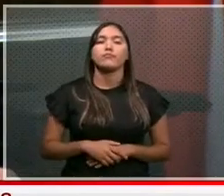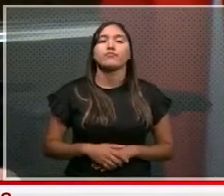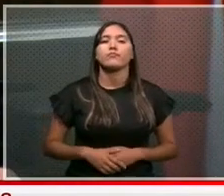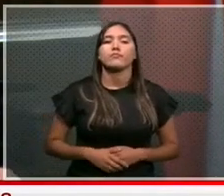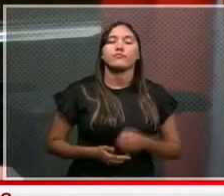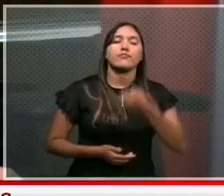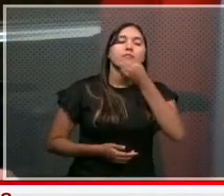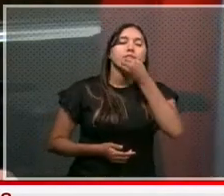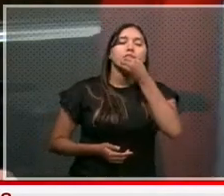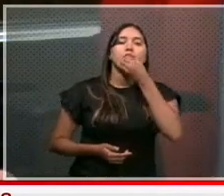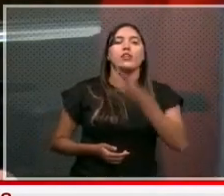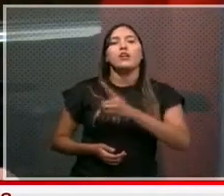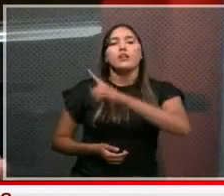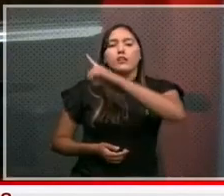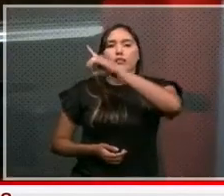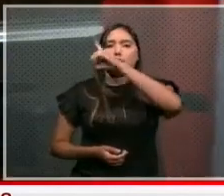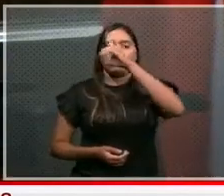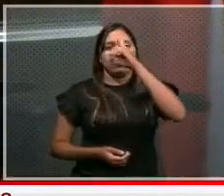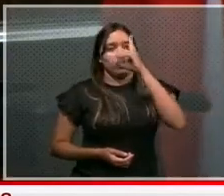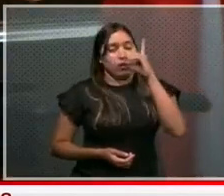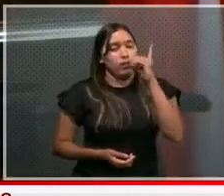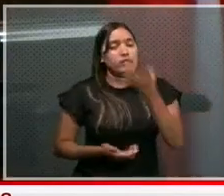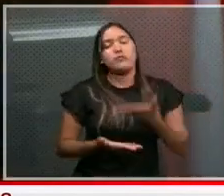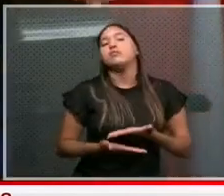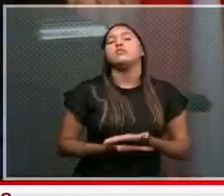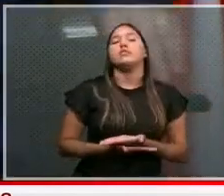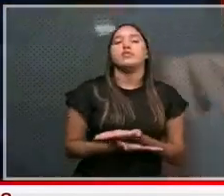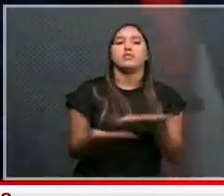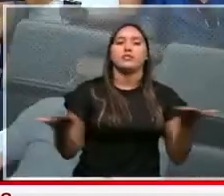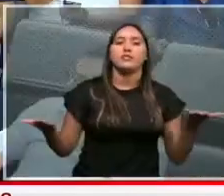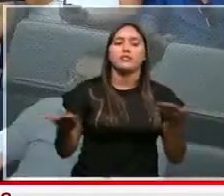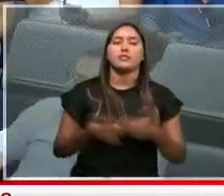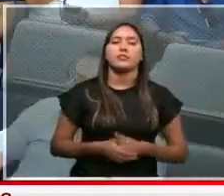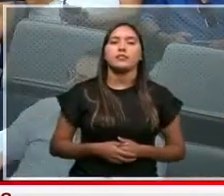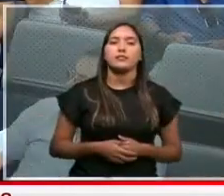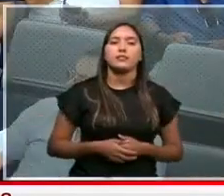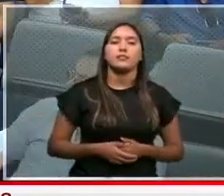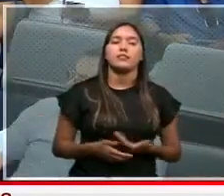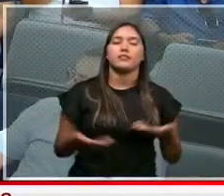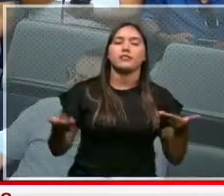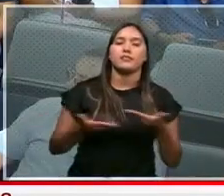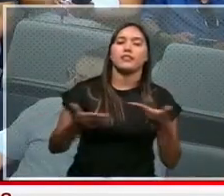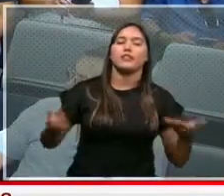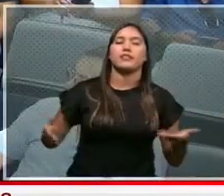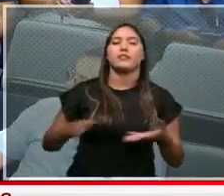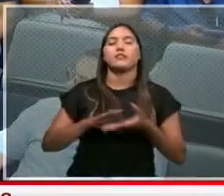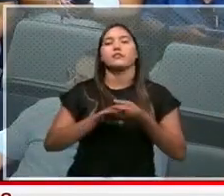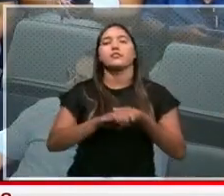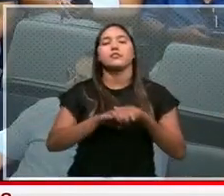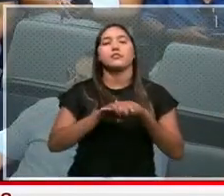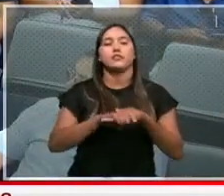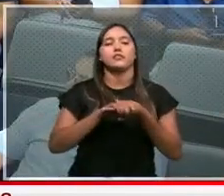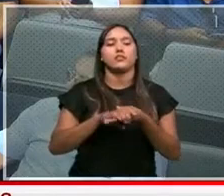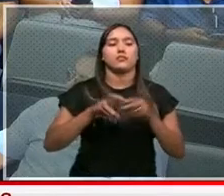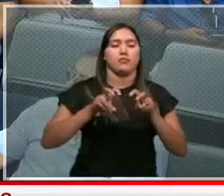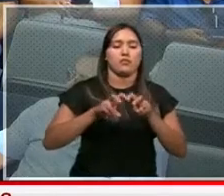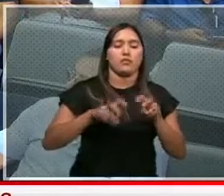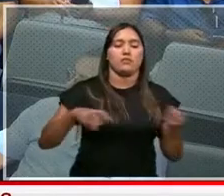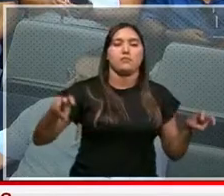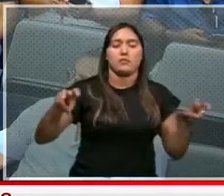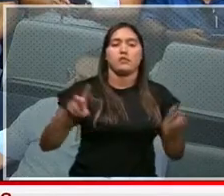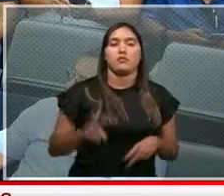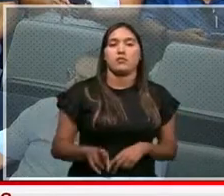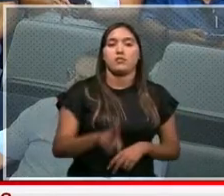Bom dia a todas Bom dia a todos quero saudar aqui a mesa em nome do meu